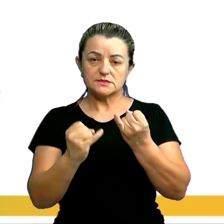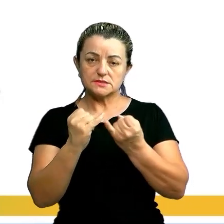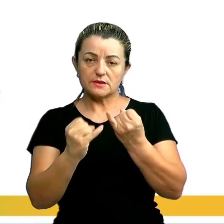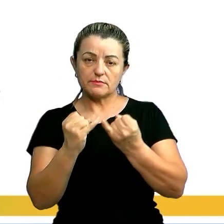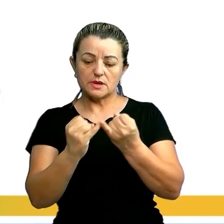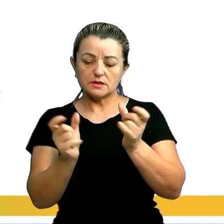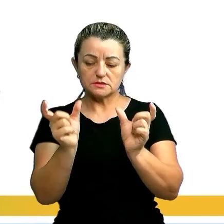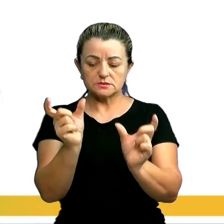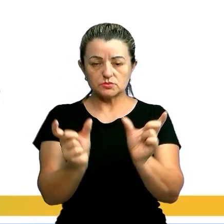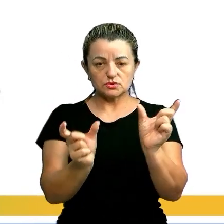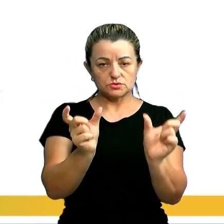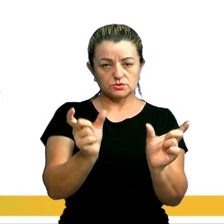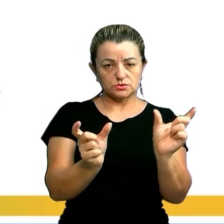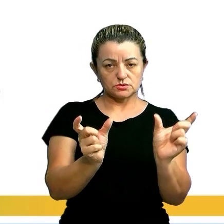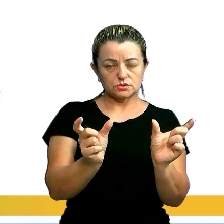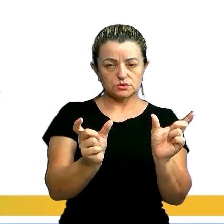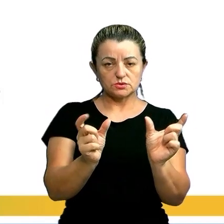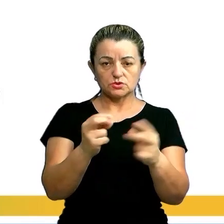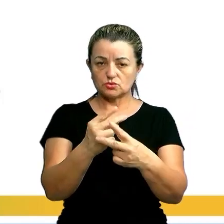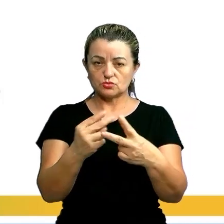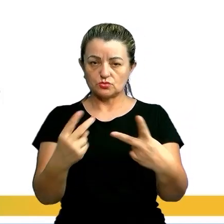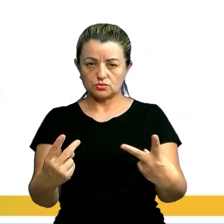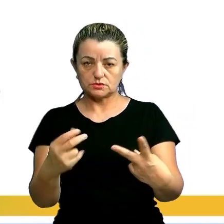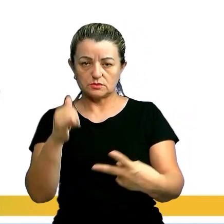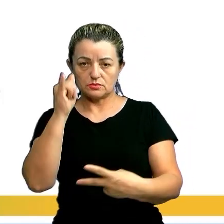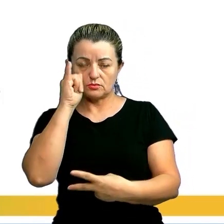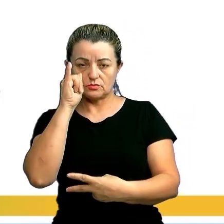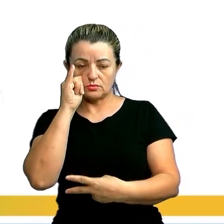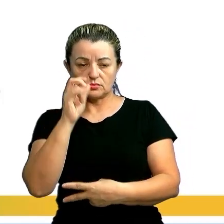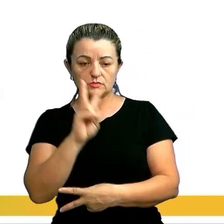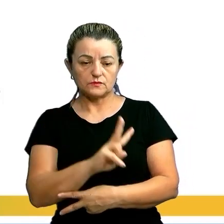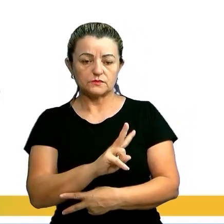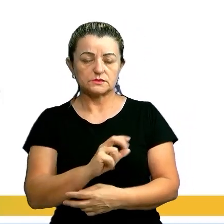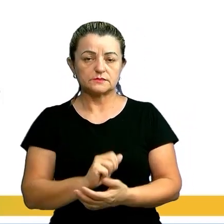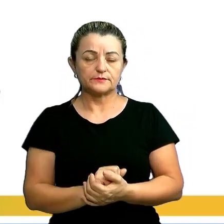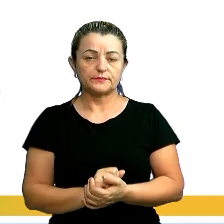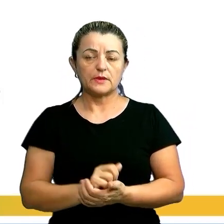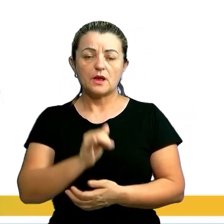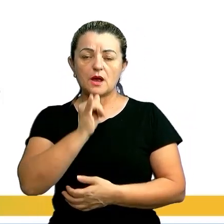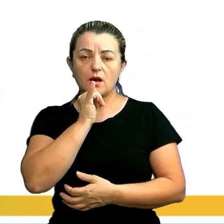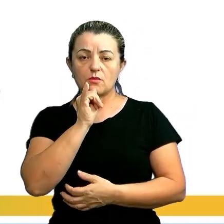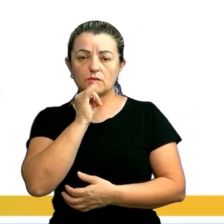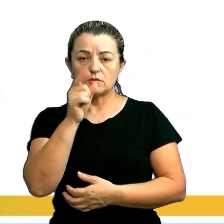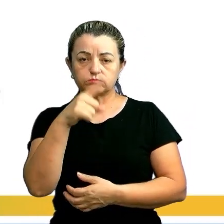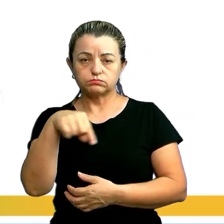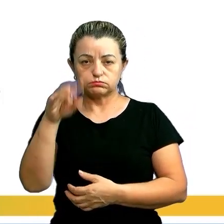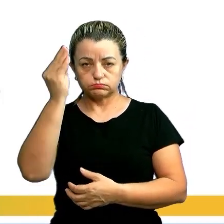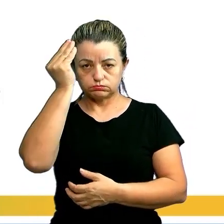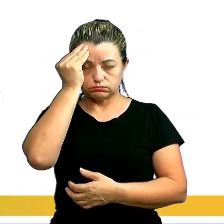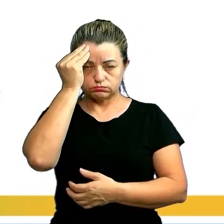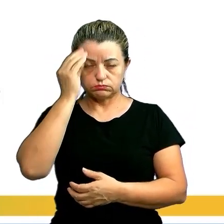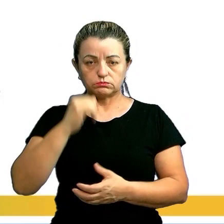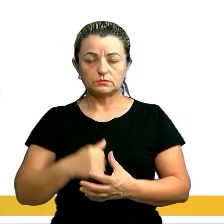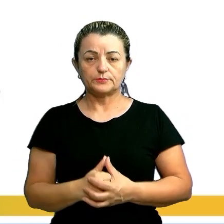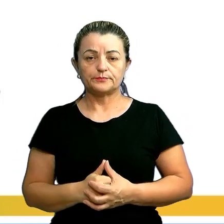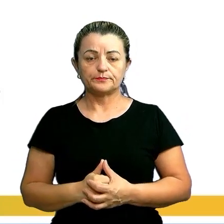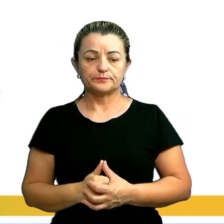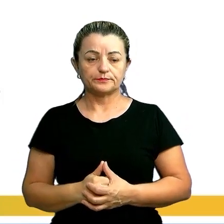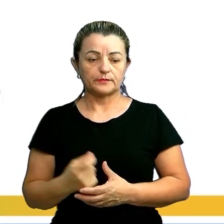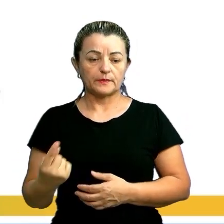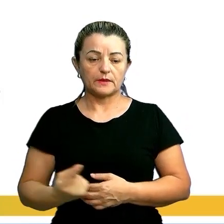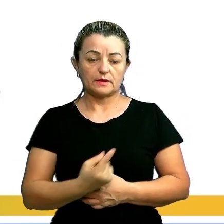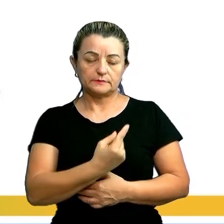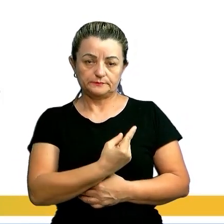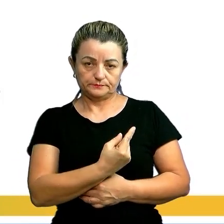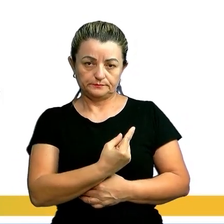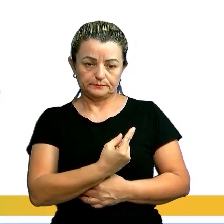aí através de árvores filogenéticas. Tá? Vou já dar um exemplo para vocês no próximo slide. Nós